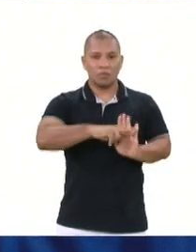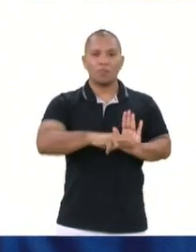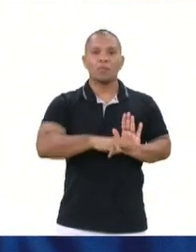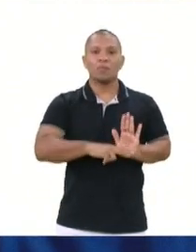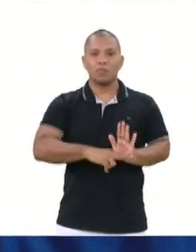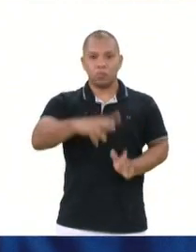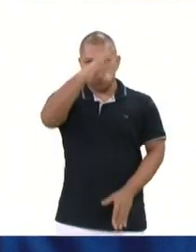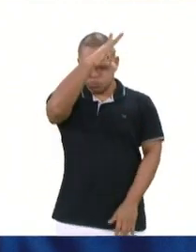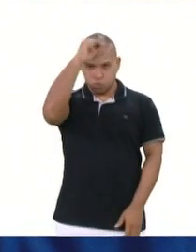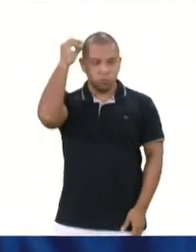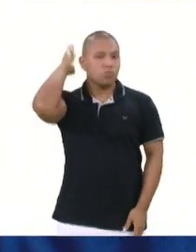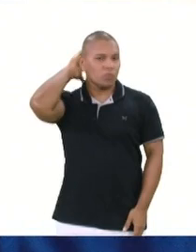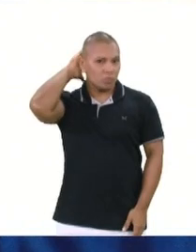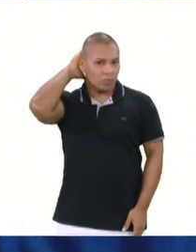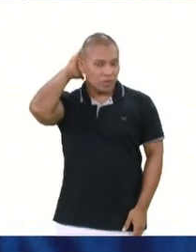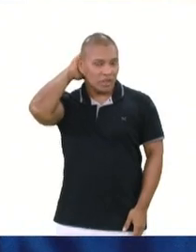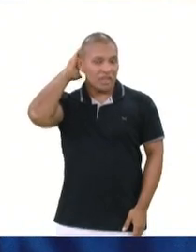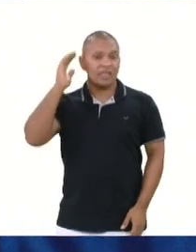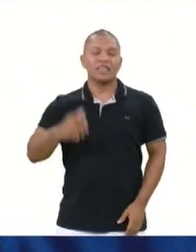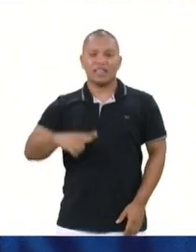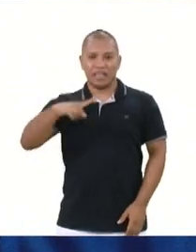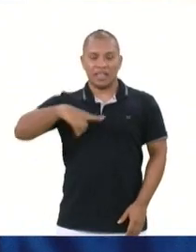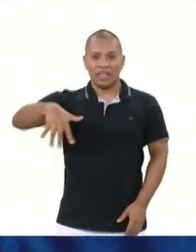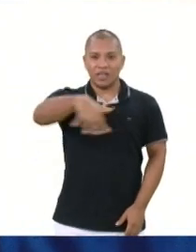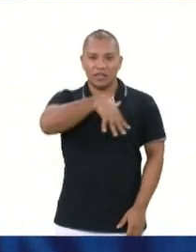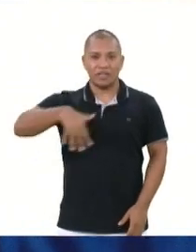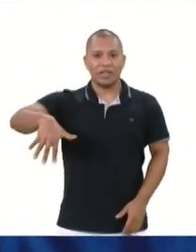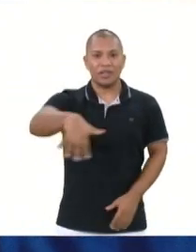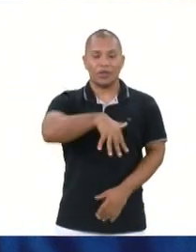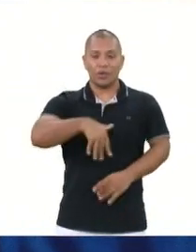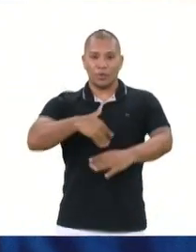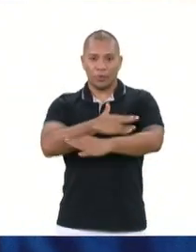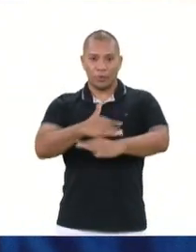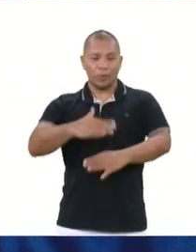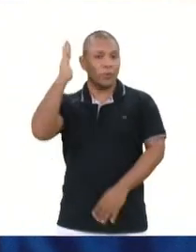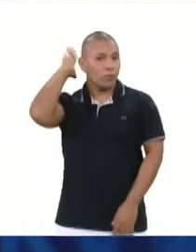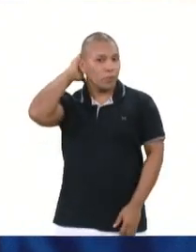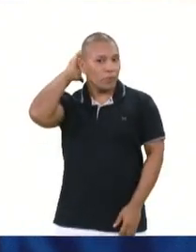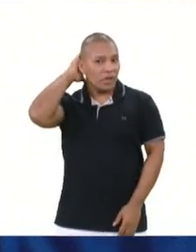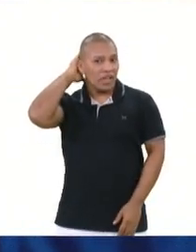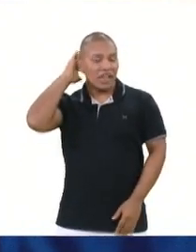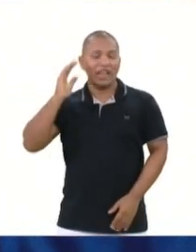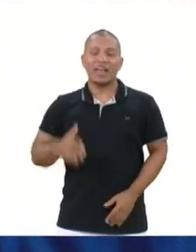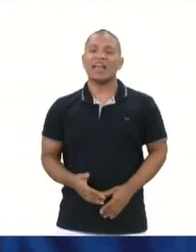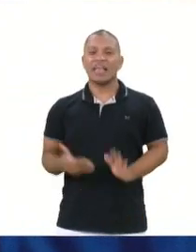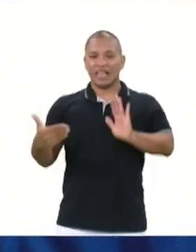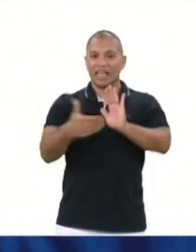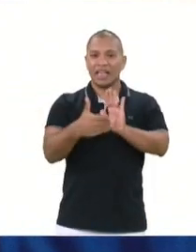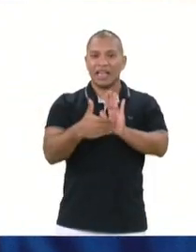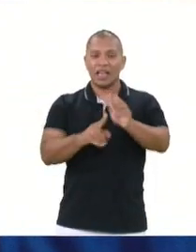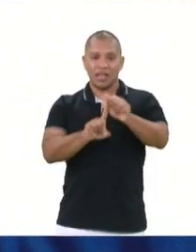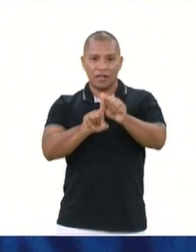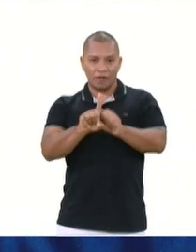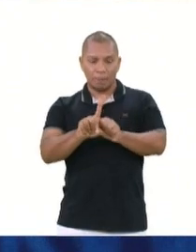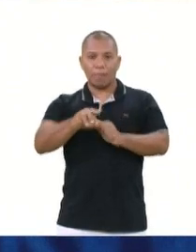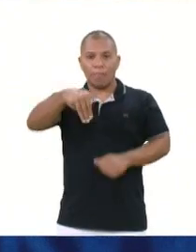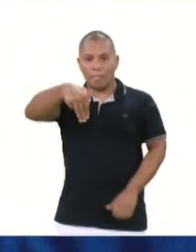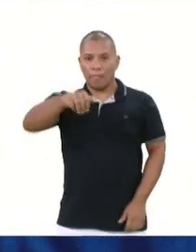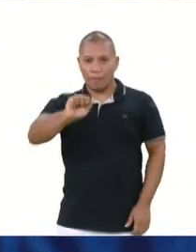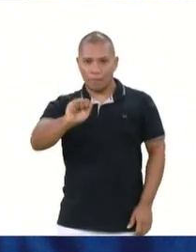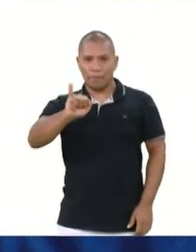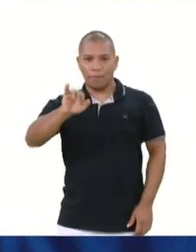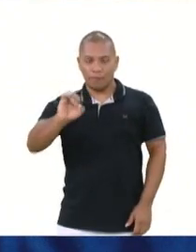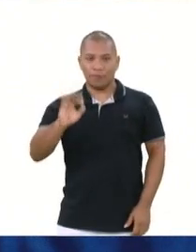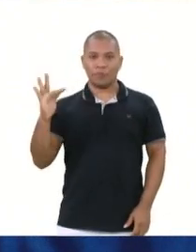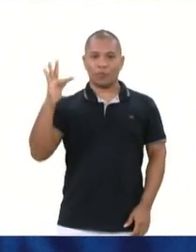região metropolitana de Belém, que vence em maio do próximo ano. O que o senhor candidato vai fazer